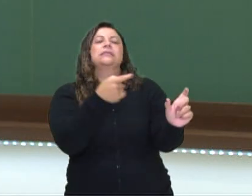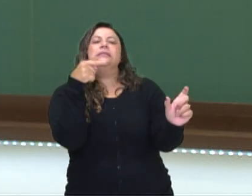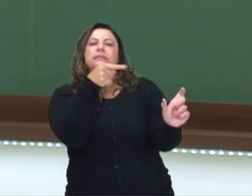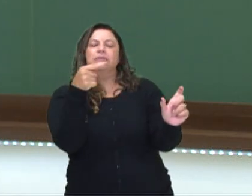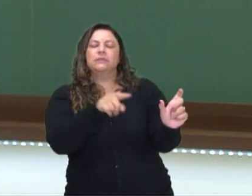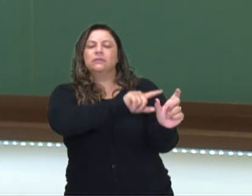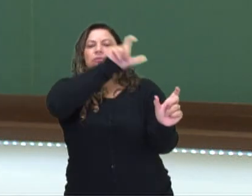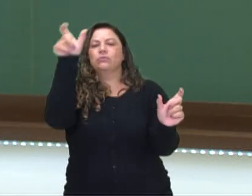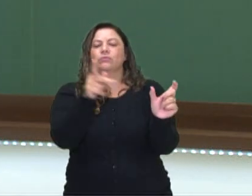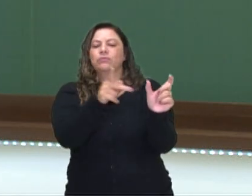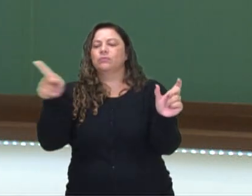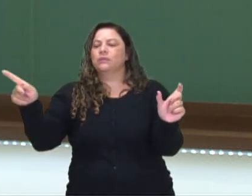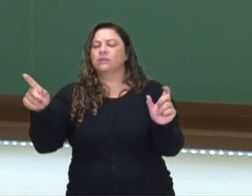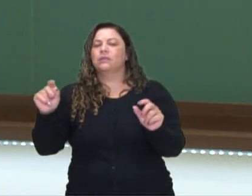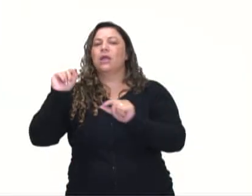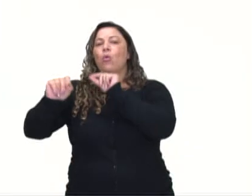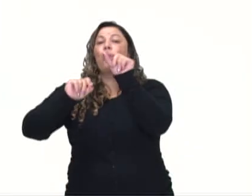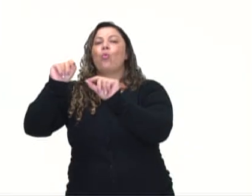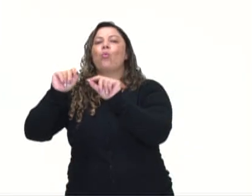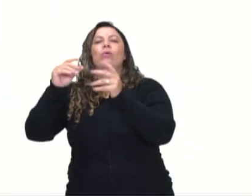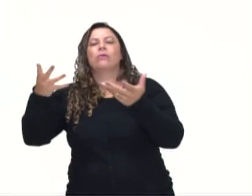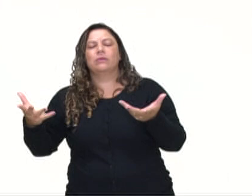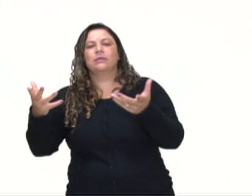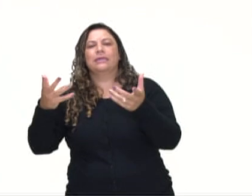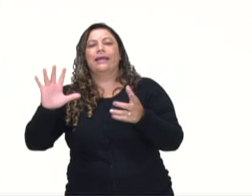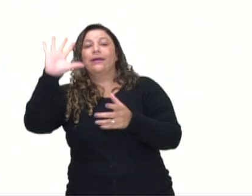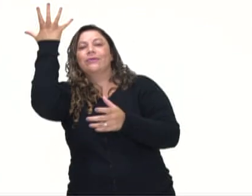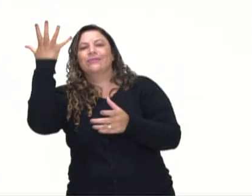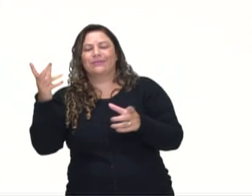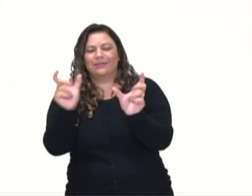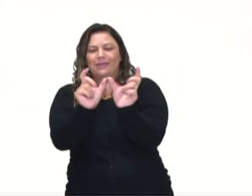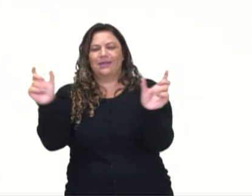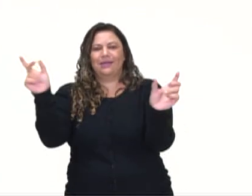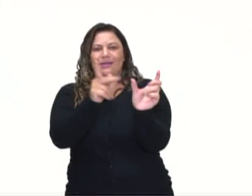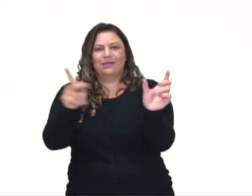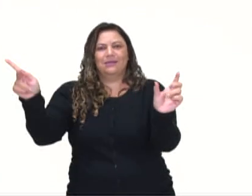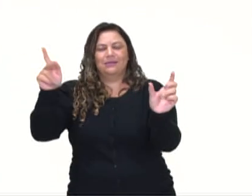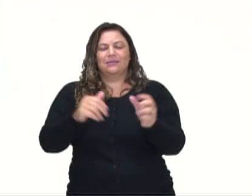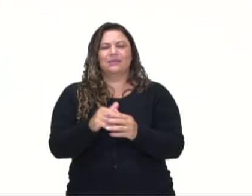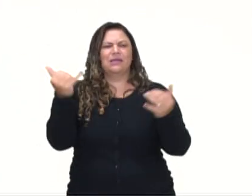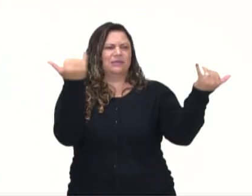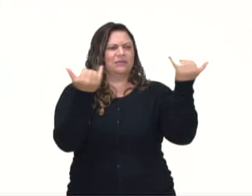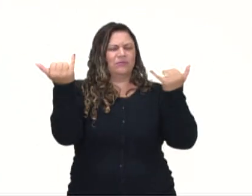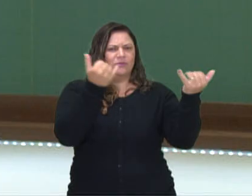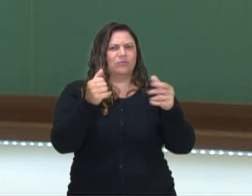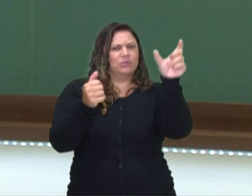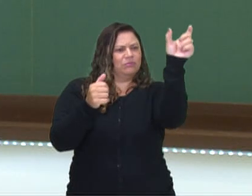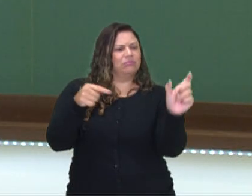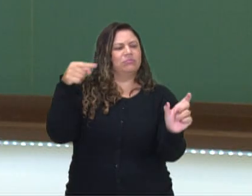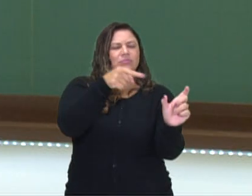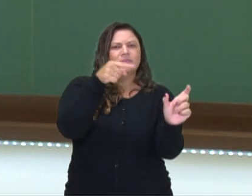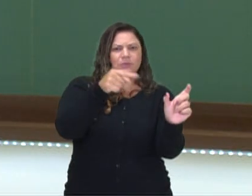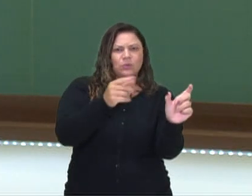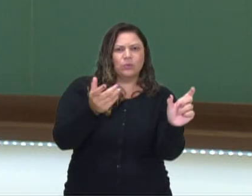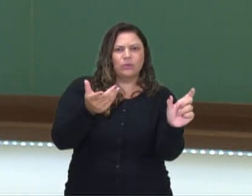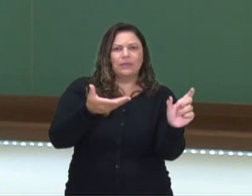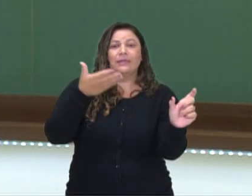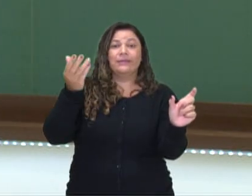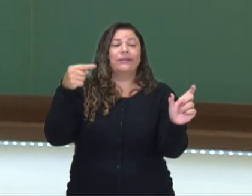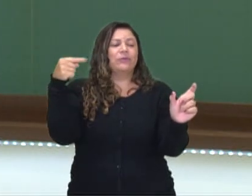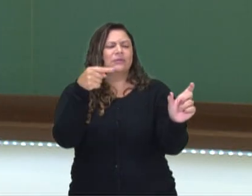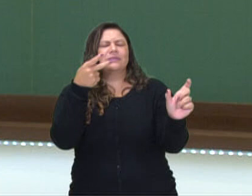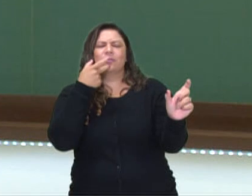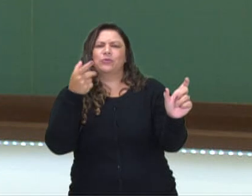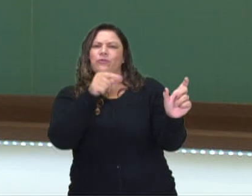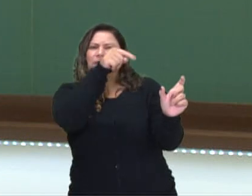falando desse alguém. É o que temos aqui. O predicado traz informações sobre o sujeito. O que estamos falando, o que estamos atribuindo a